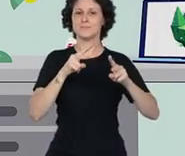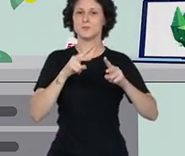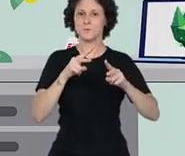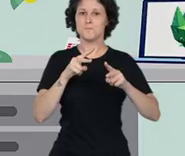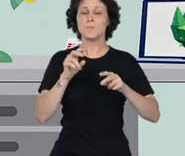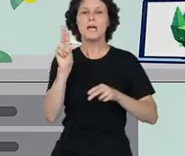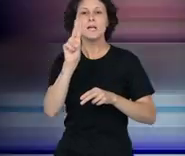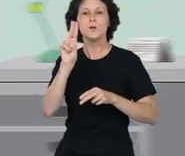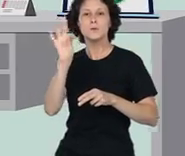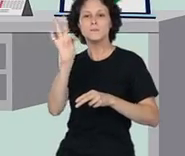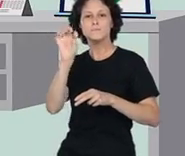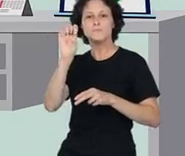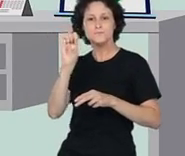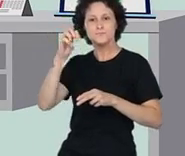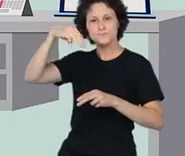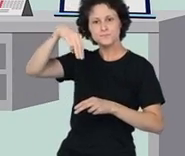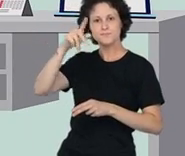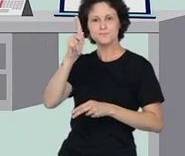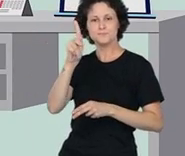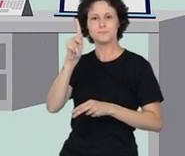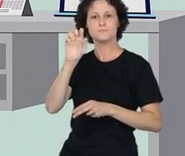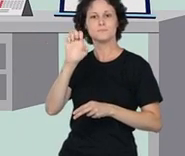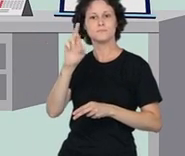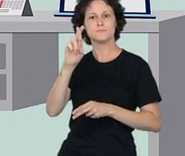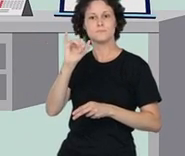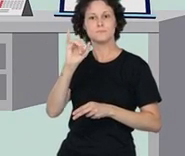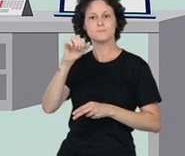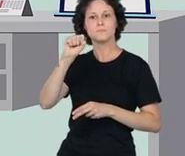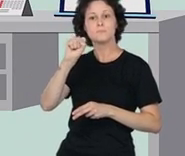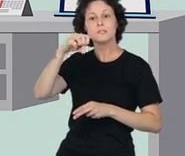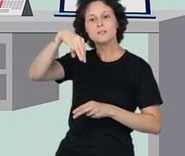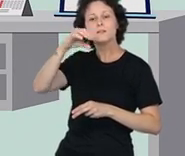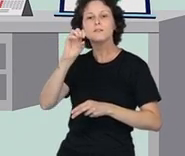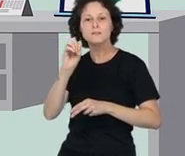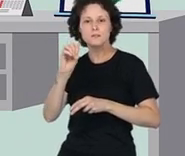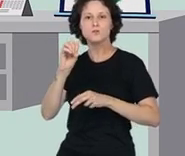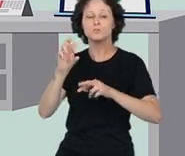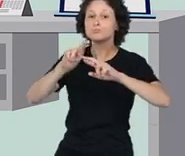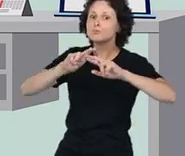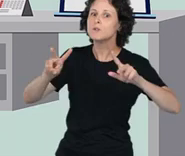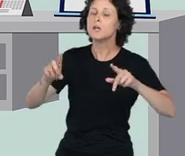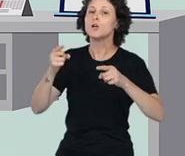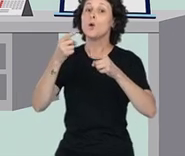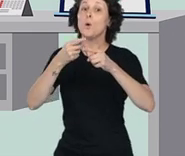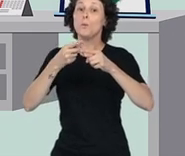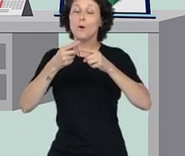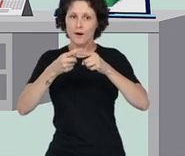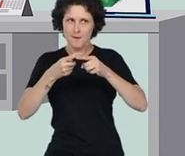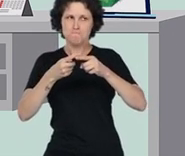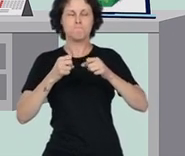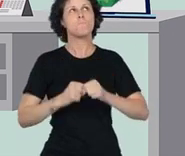não se assuste. O intemperismo é o conjunto de alterações que as rochas sofrem quando estão expostas à superfície da